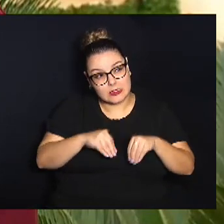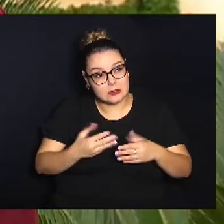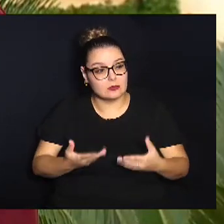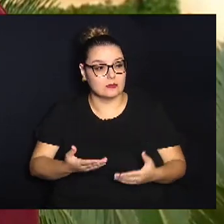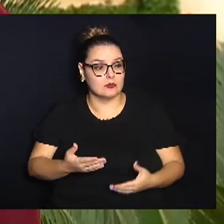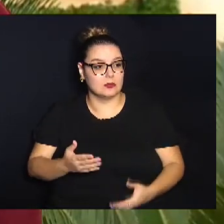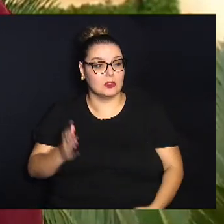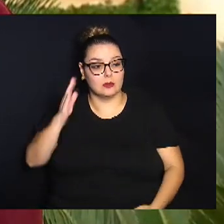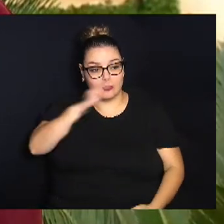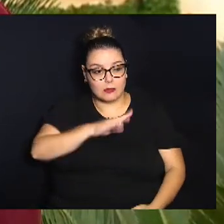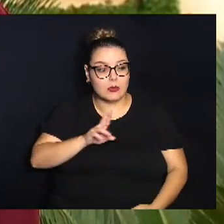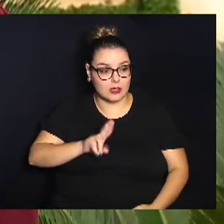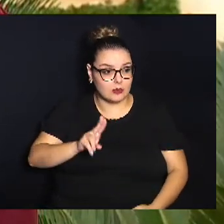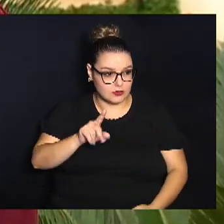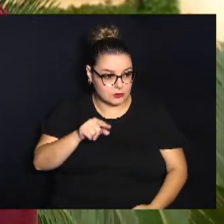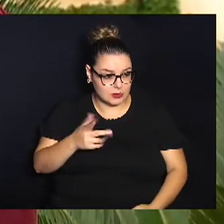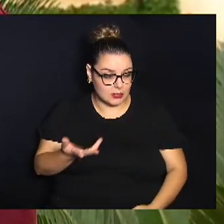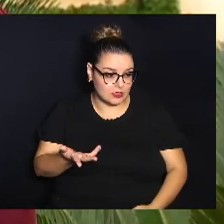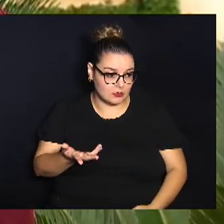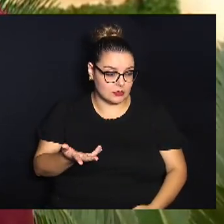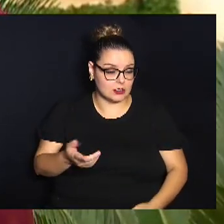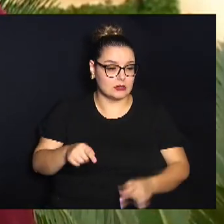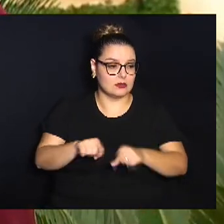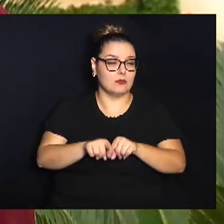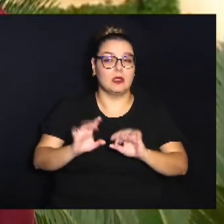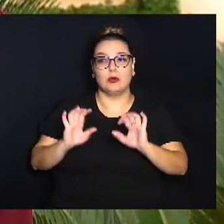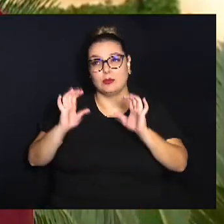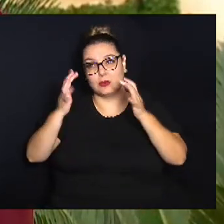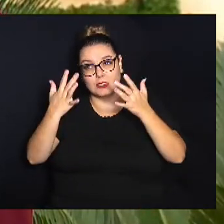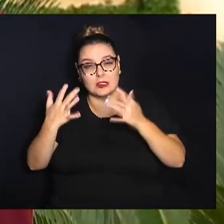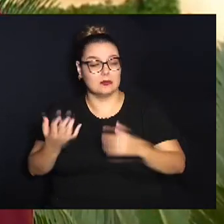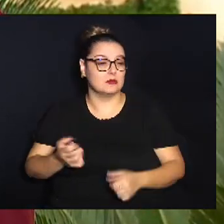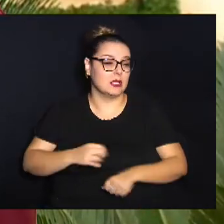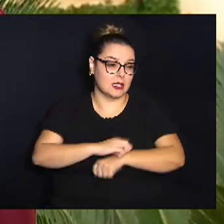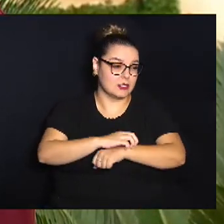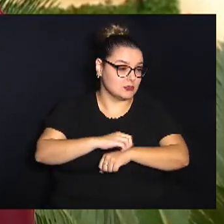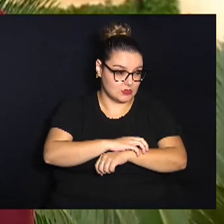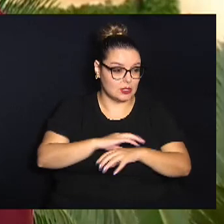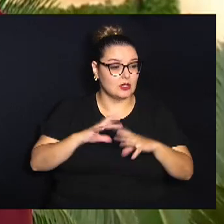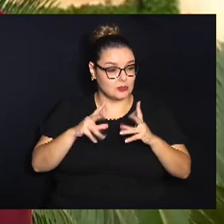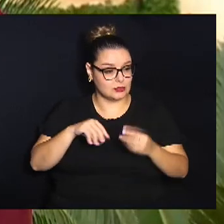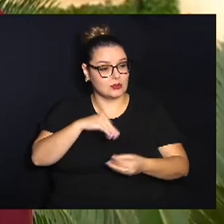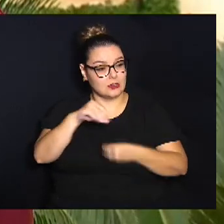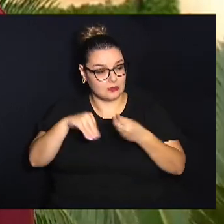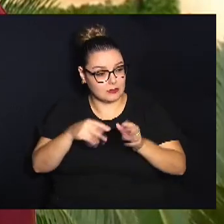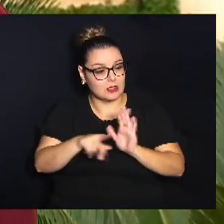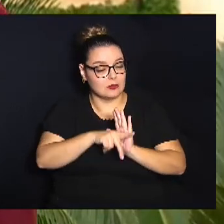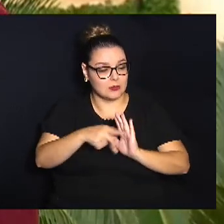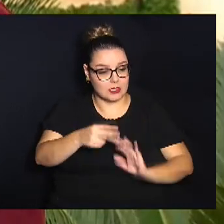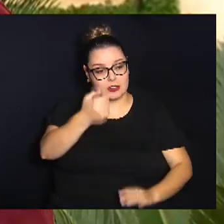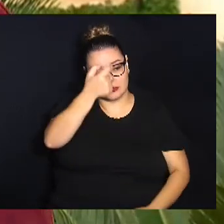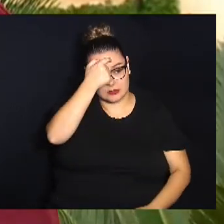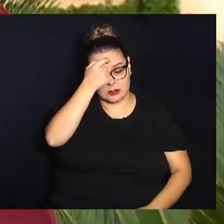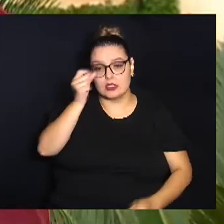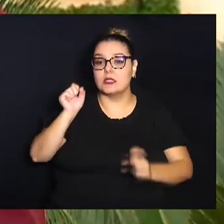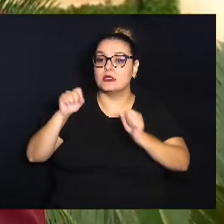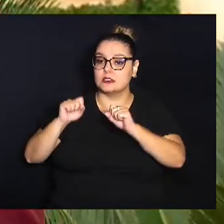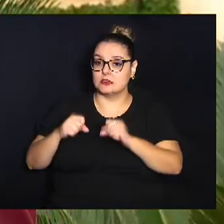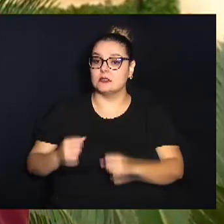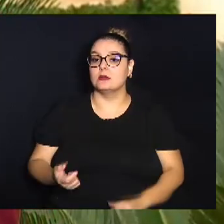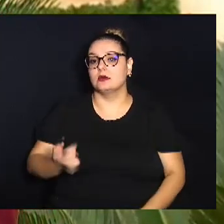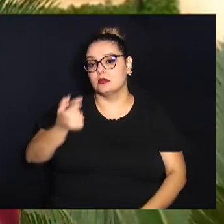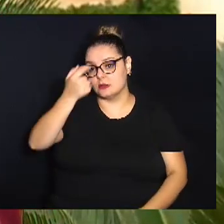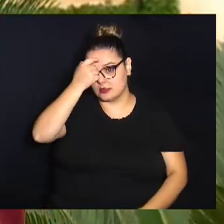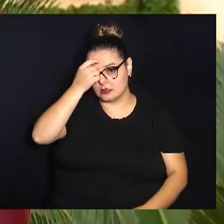mau uso, né? A questão climática, as alergias, tudo isso é parte da conscientização, né? Exato, eles conscientizam